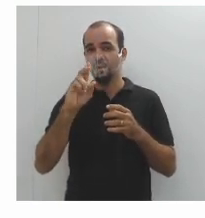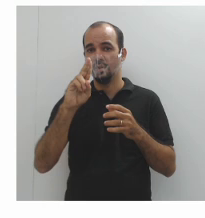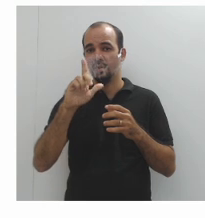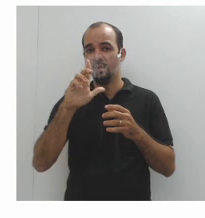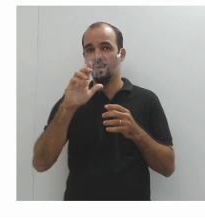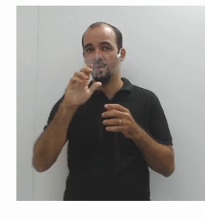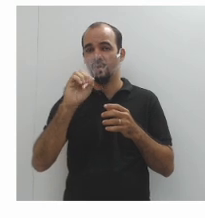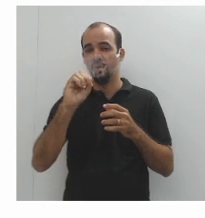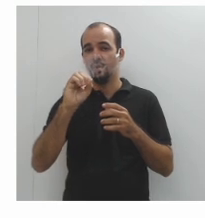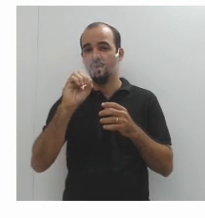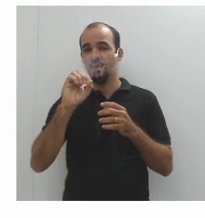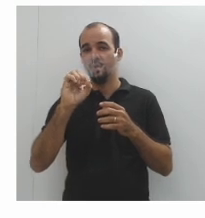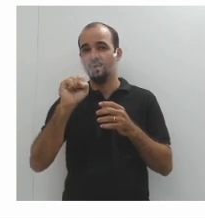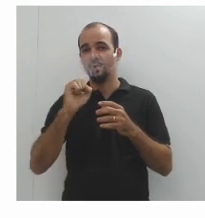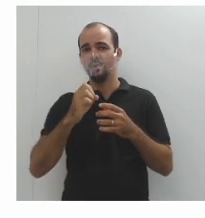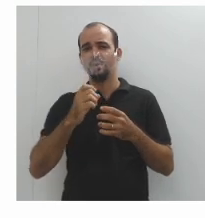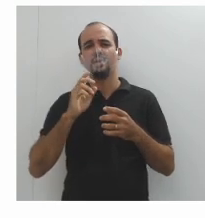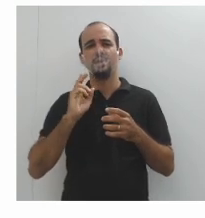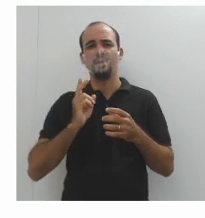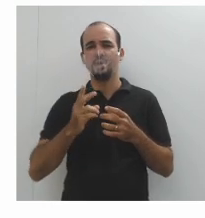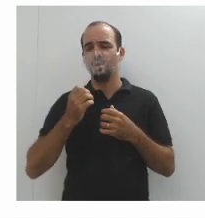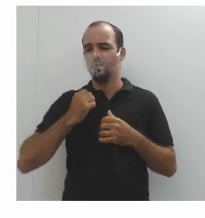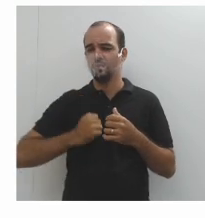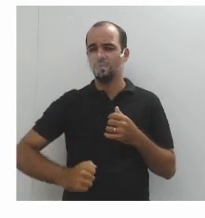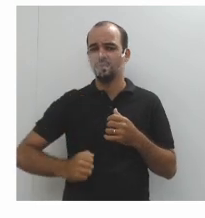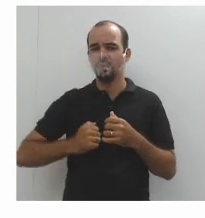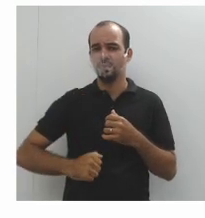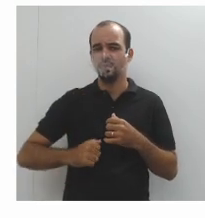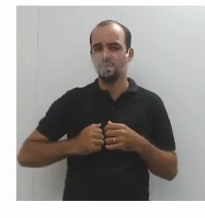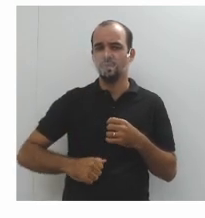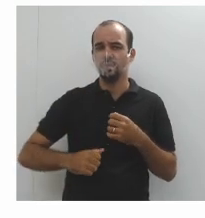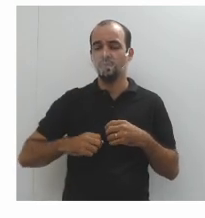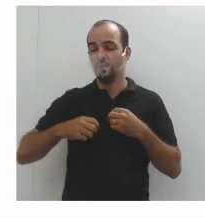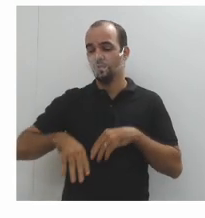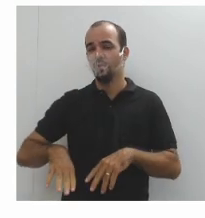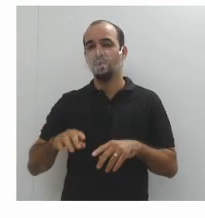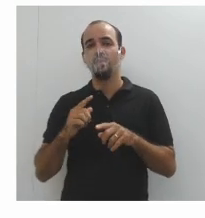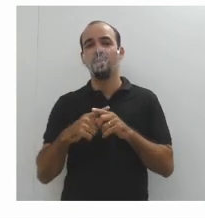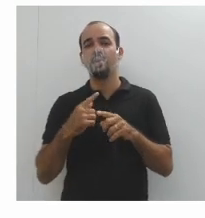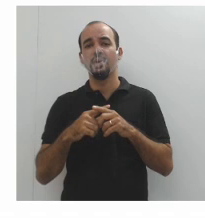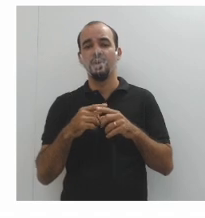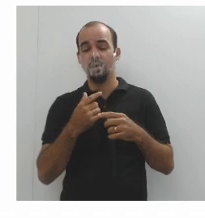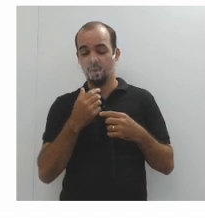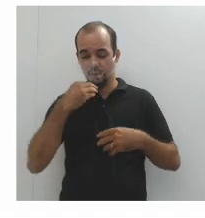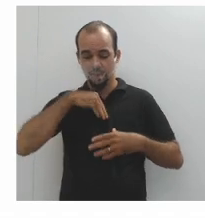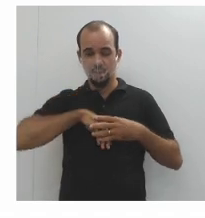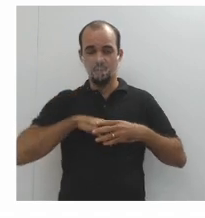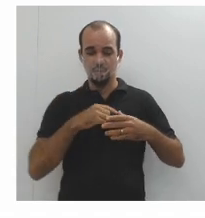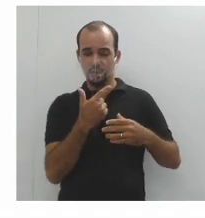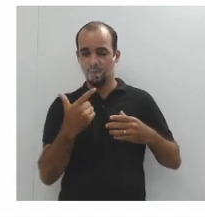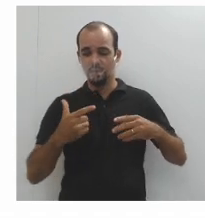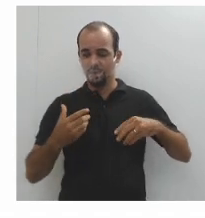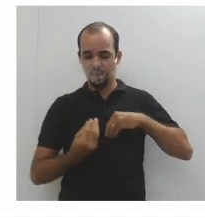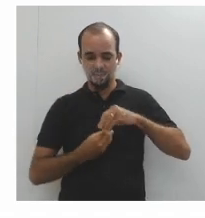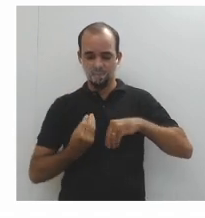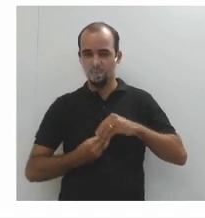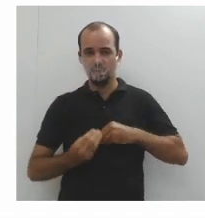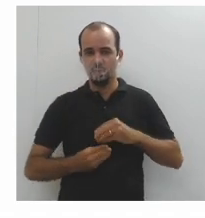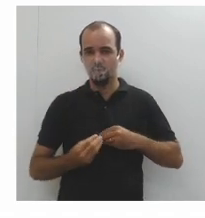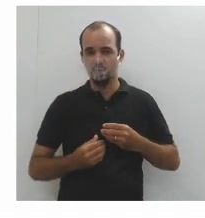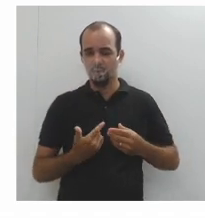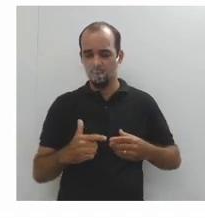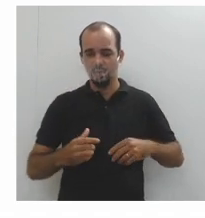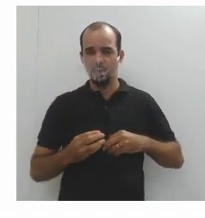nossas fezes. Nós temos os amigos. Quem aqui não gosta de um pãozinho, de